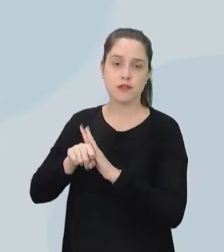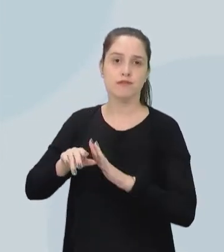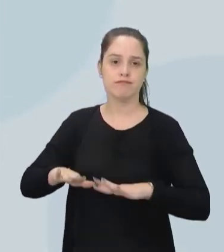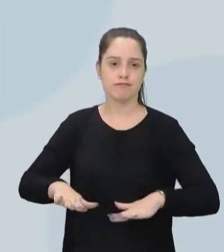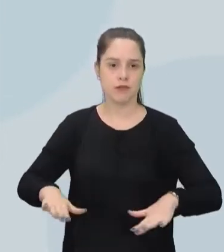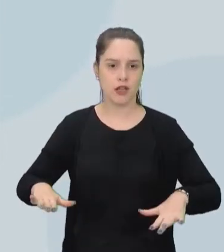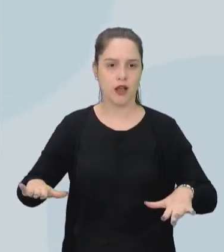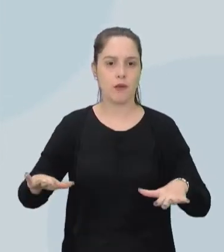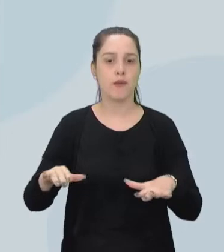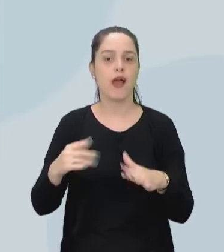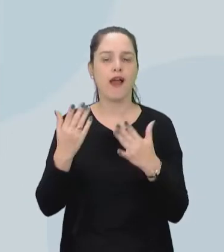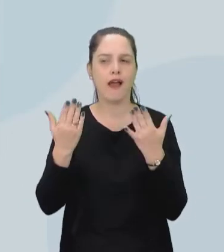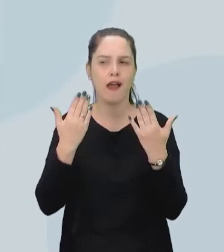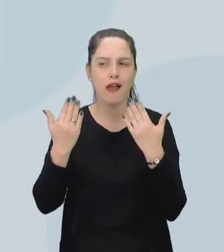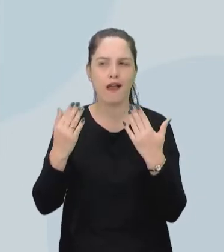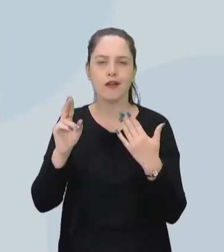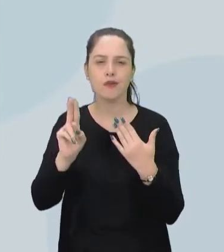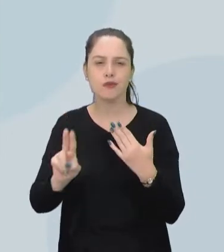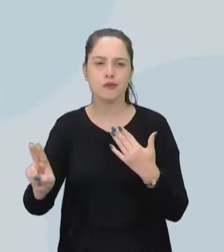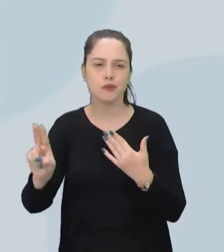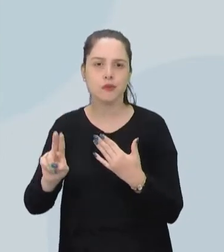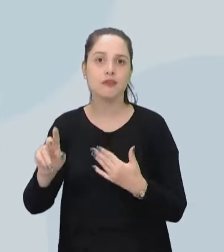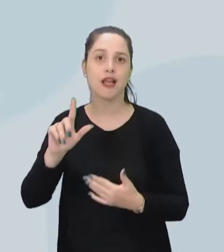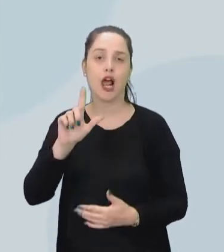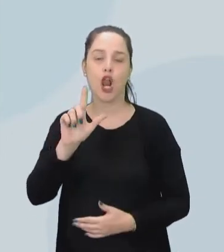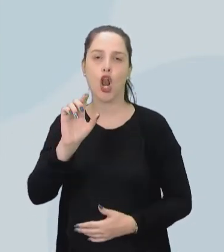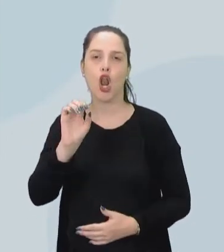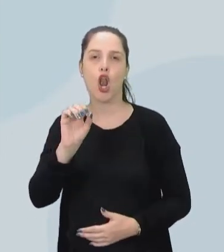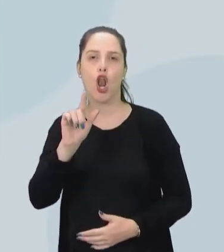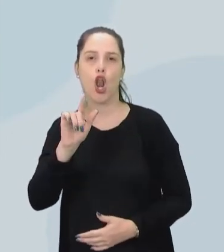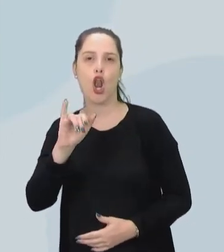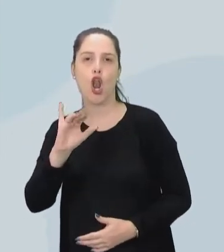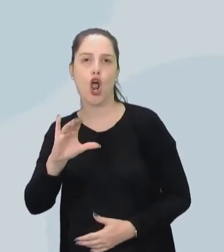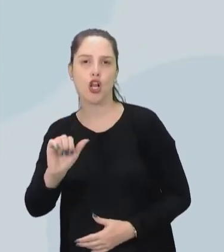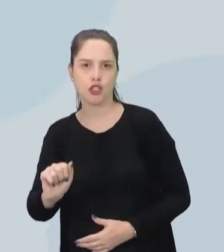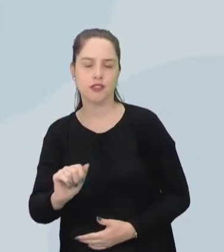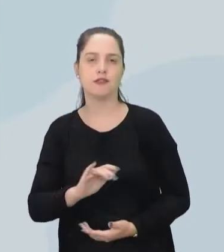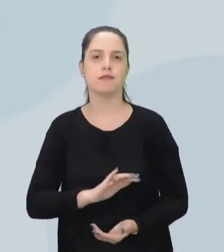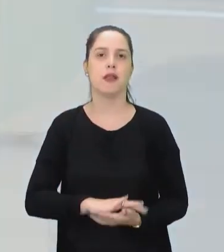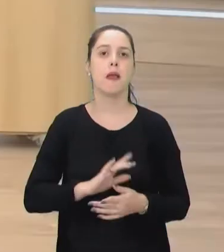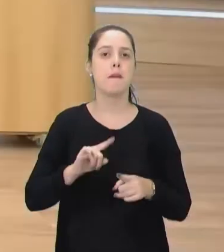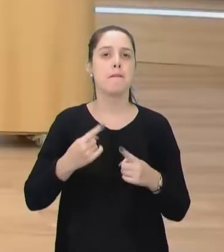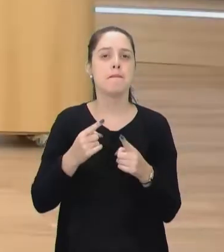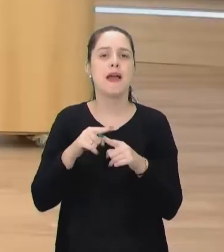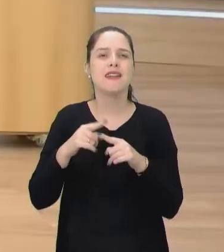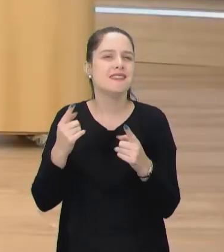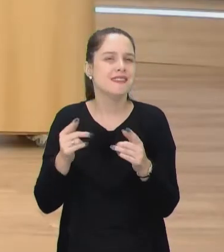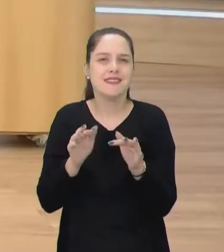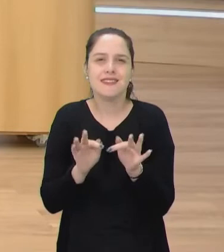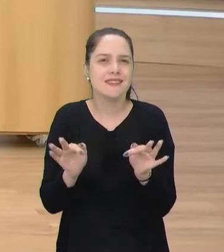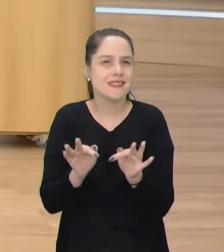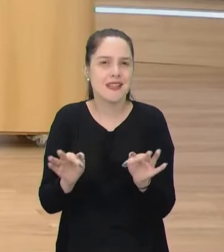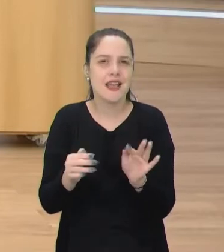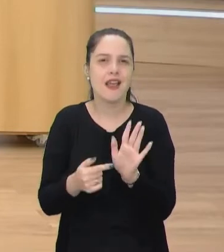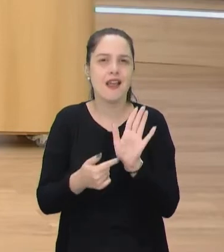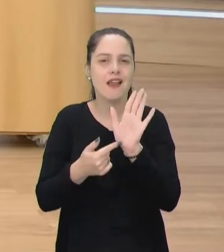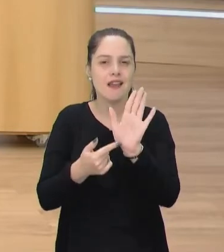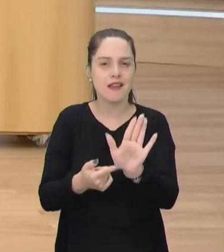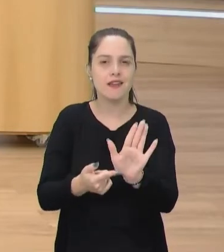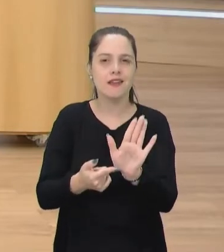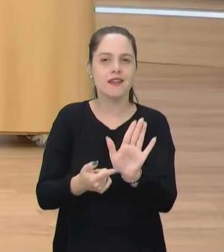e analisá-las com o uso da lógica. Agora volta para mim, de maneira simplificada, o